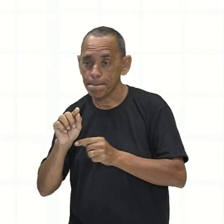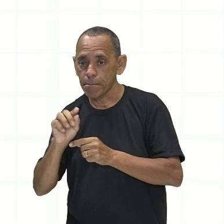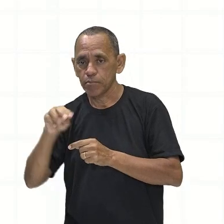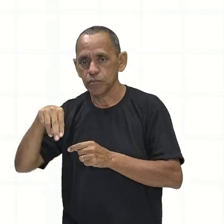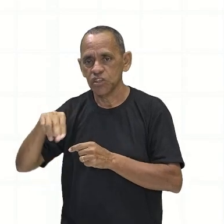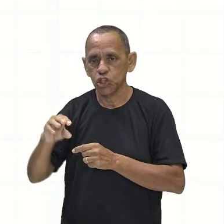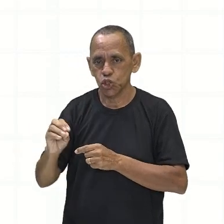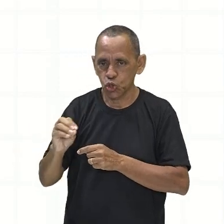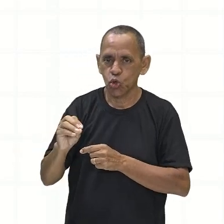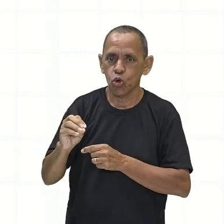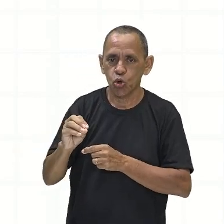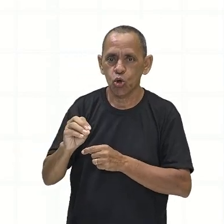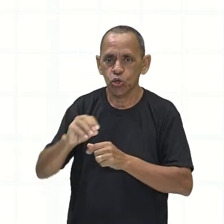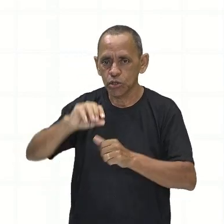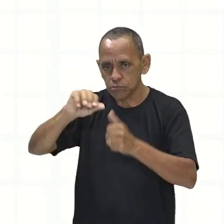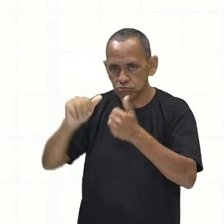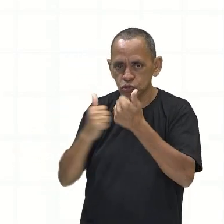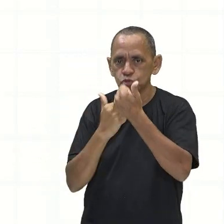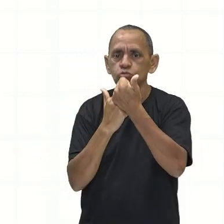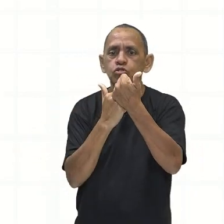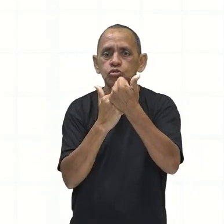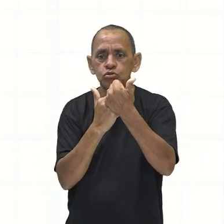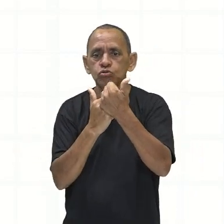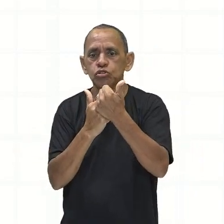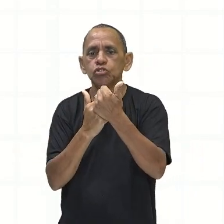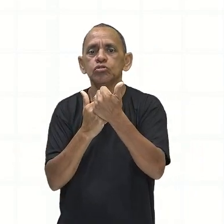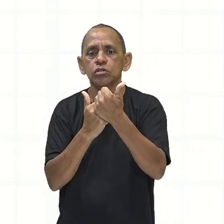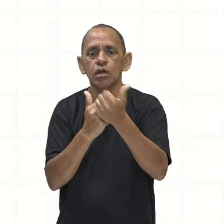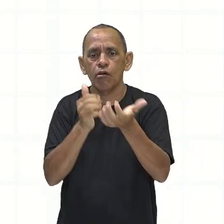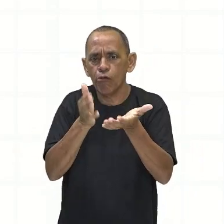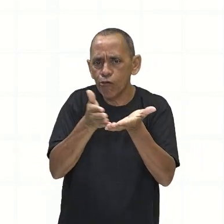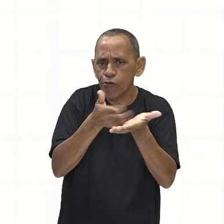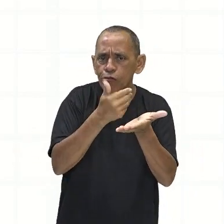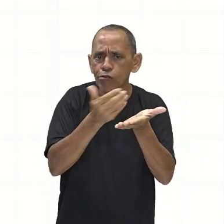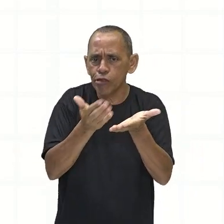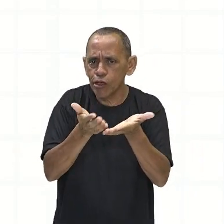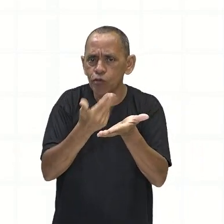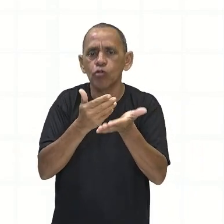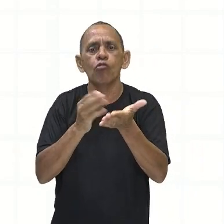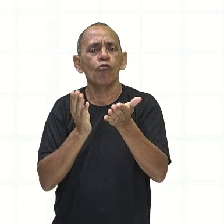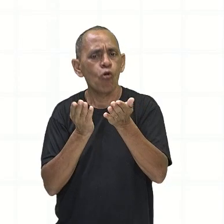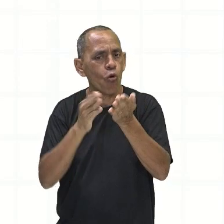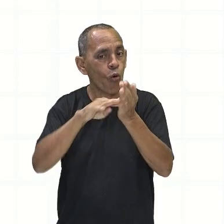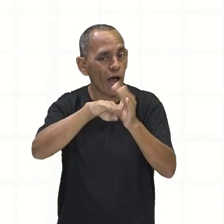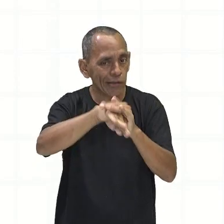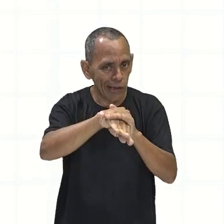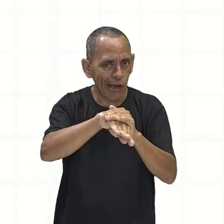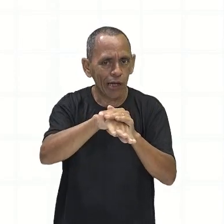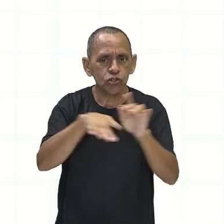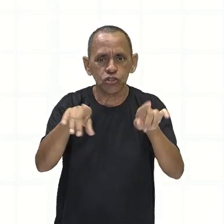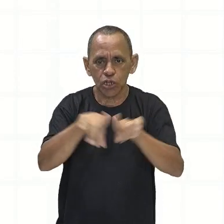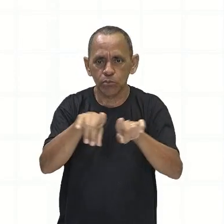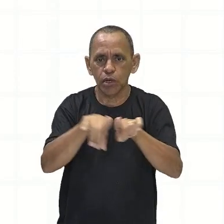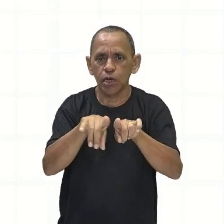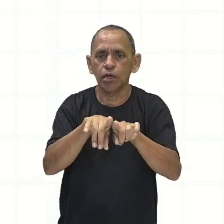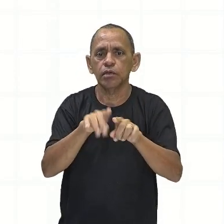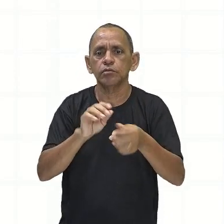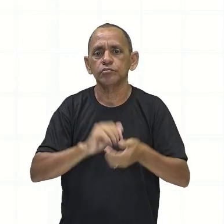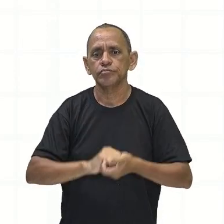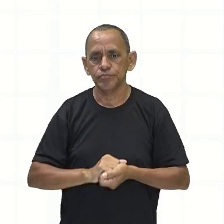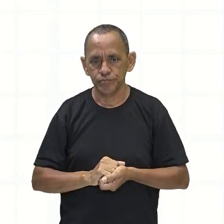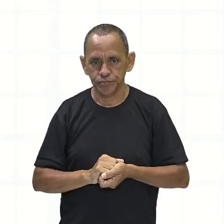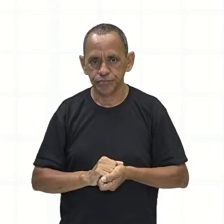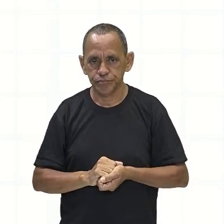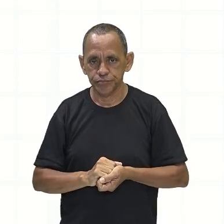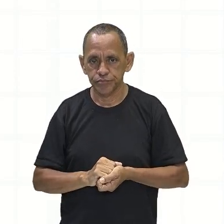substantivo os livros, no plural também, ó. Notaram que está no plural. São os livros? Então, encaparam-nos.